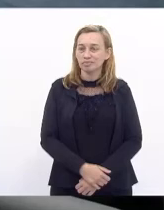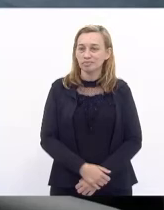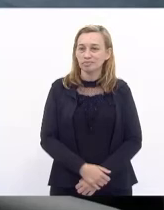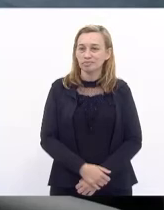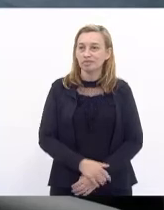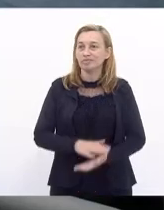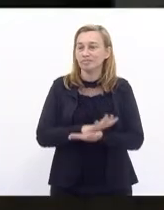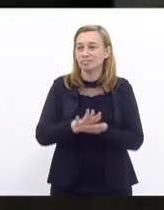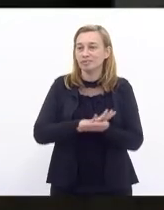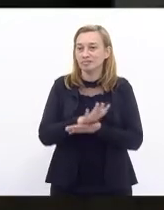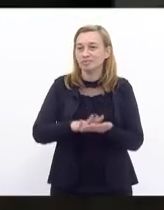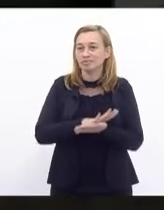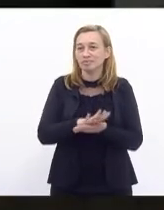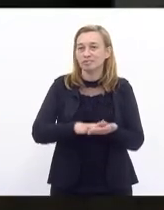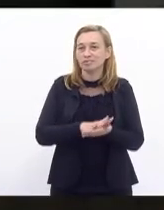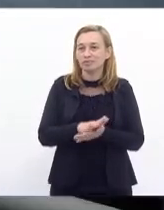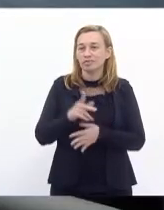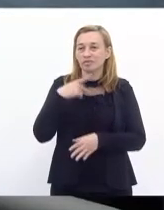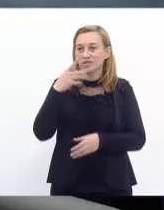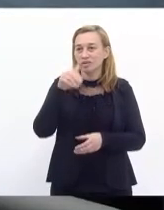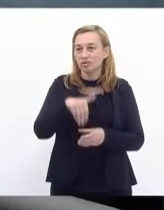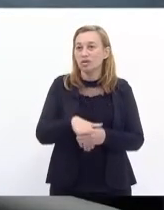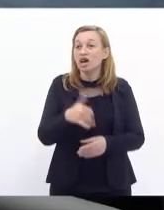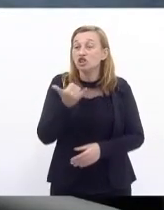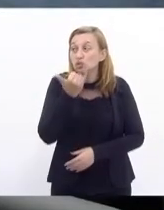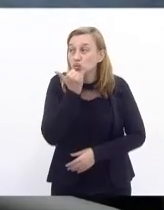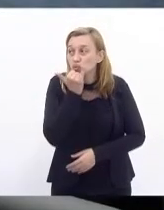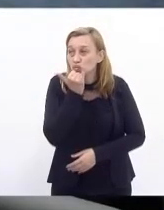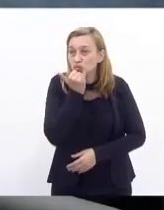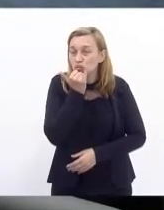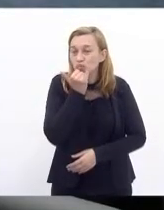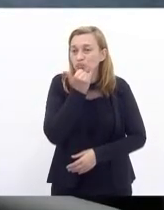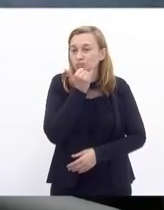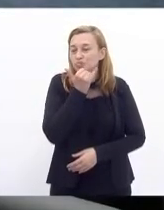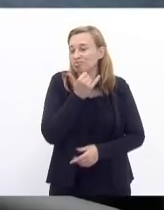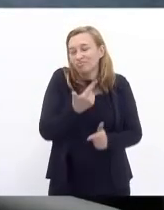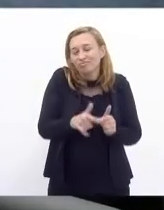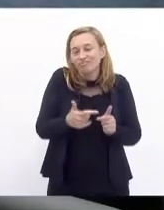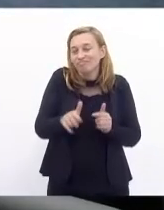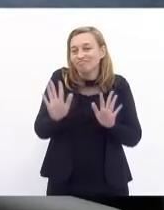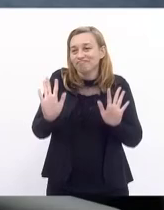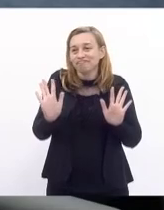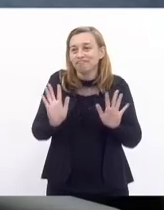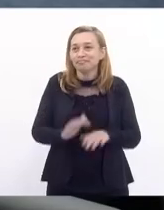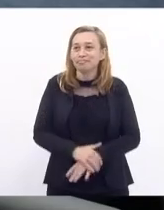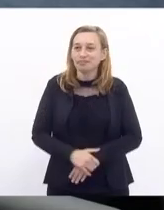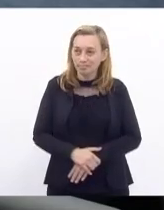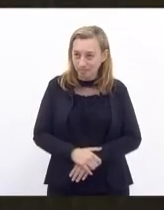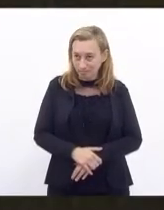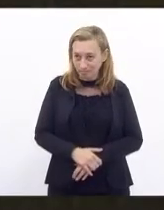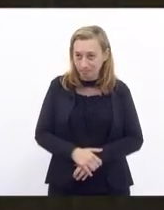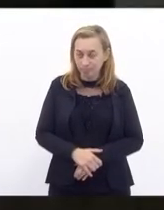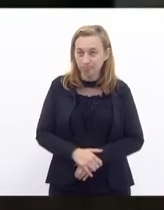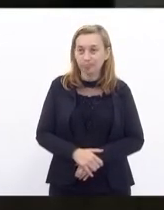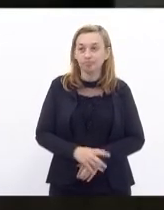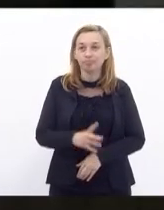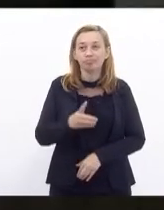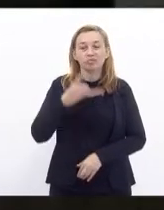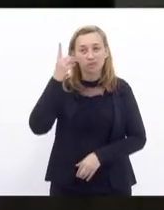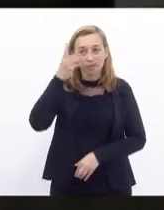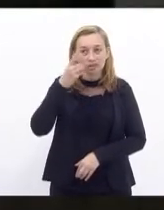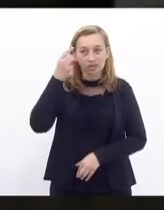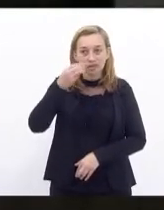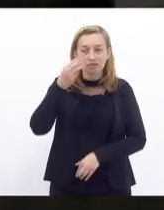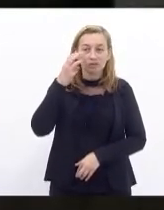Nada mais havendo atrasado. Declaração de voto, deputada Marta Rocha, desculpe, por favor. Deputado Valdec. Não, sem problemas, sem problemas. Mil perdões. Deputado Valdec, deputada Lucinha, depois